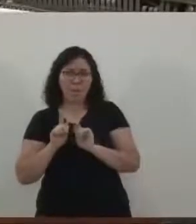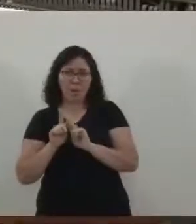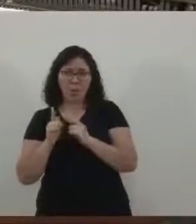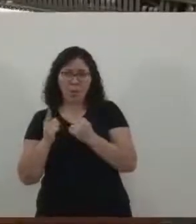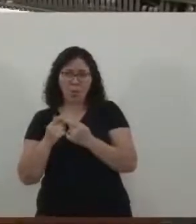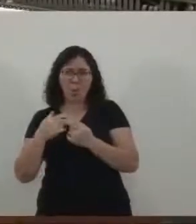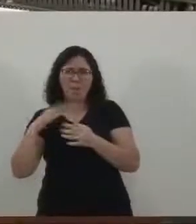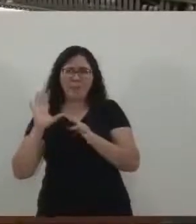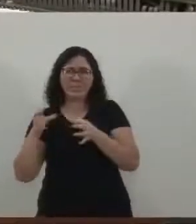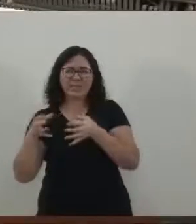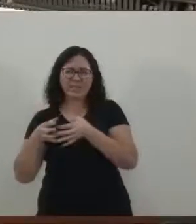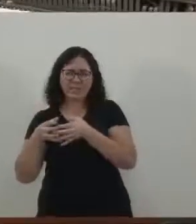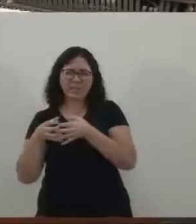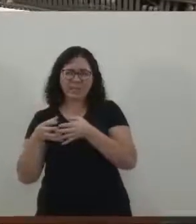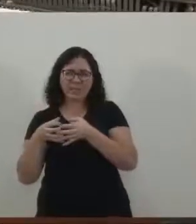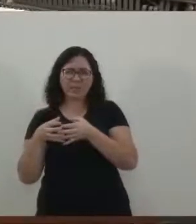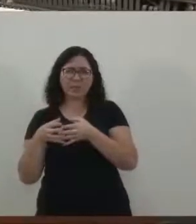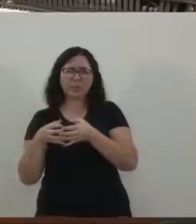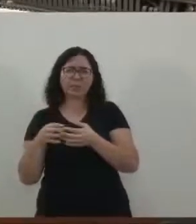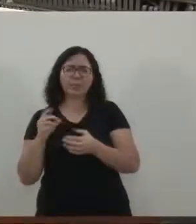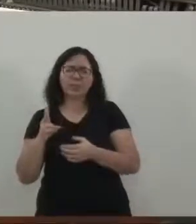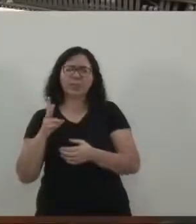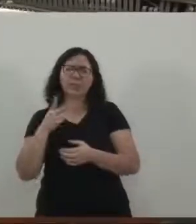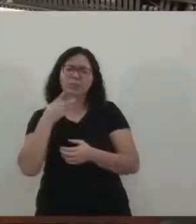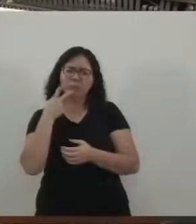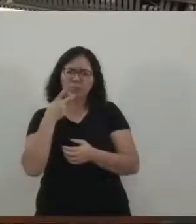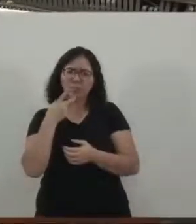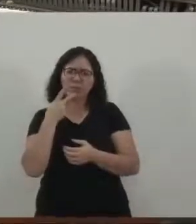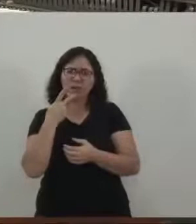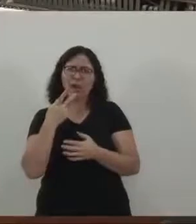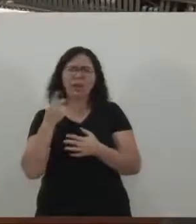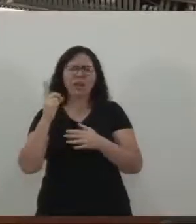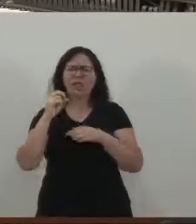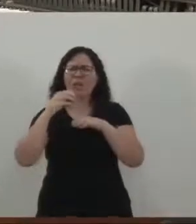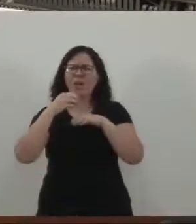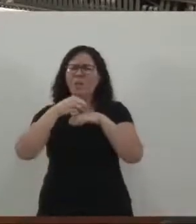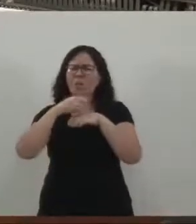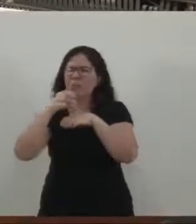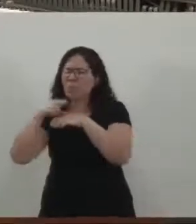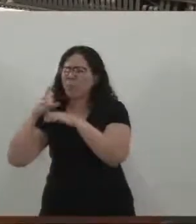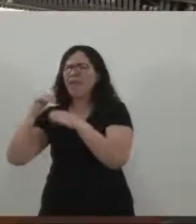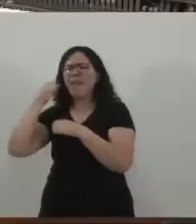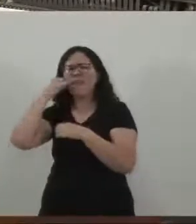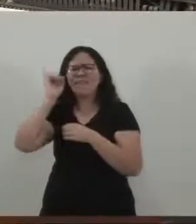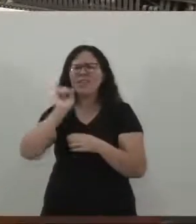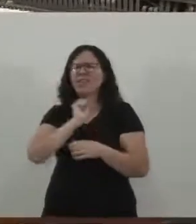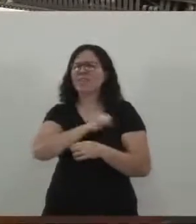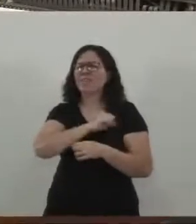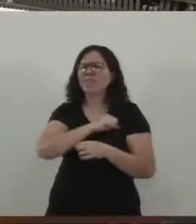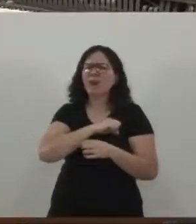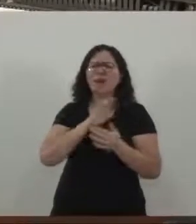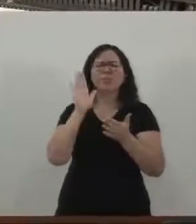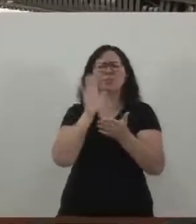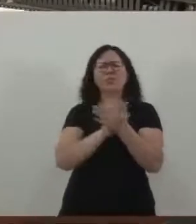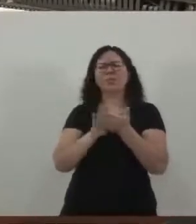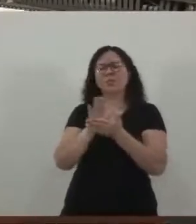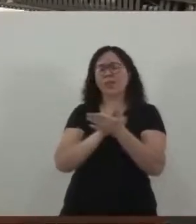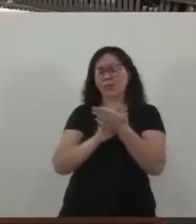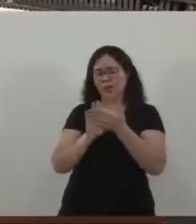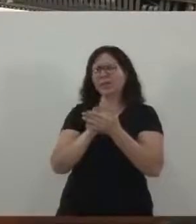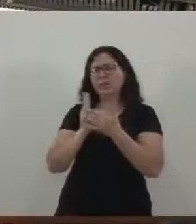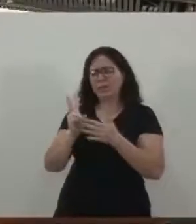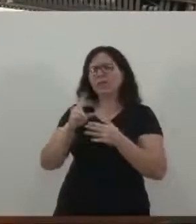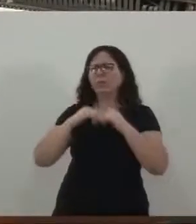mais próximo, né, assim, a gente sempre fala para não repassar coisas desse tipo, coisas contra pessoas, etc.,